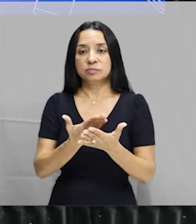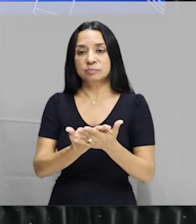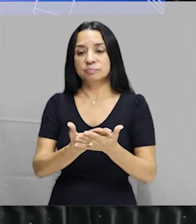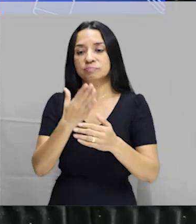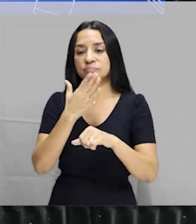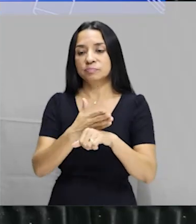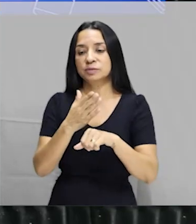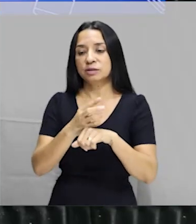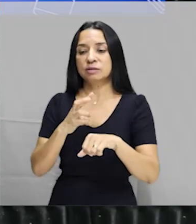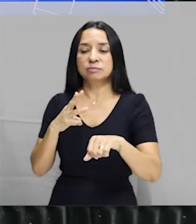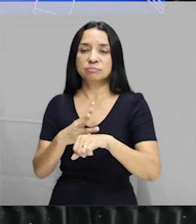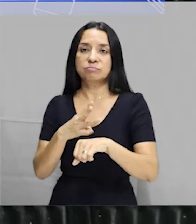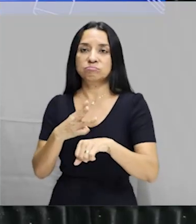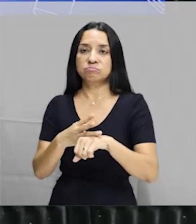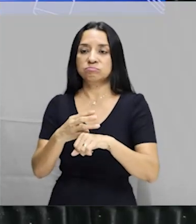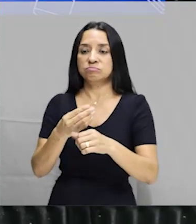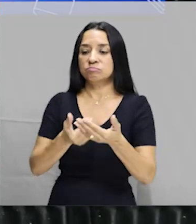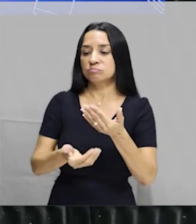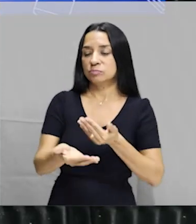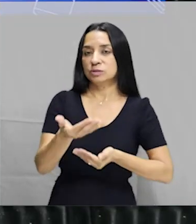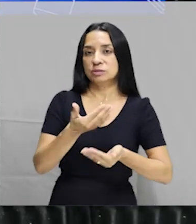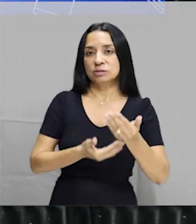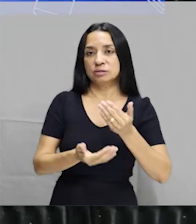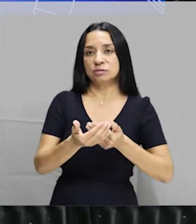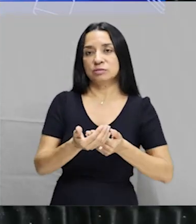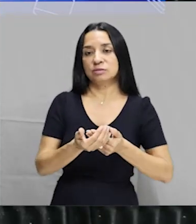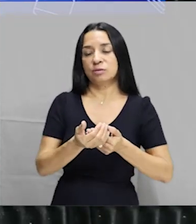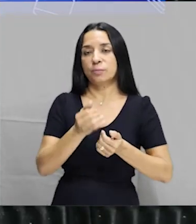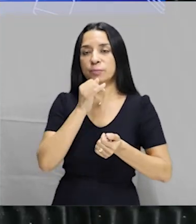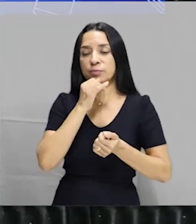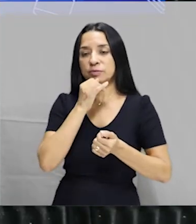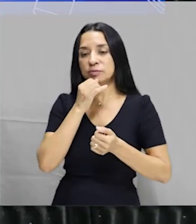Treina pelo WhatsApp, tá? Coloca seu WhatsApp